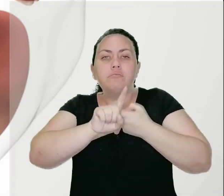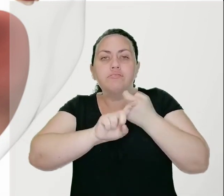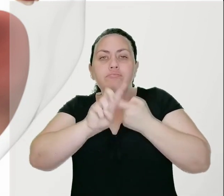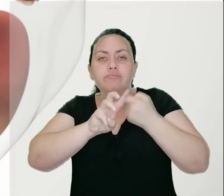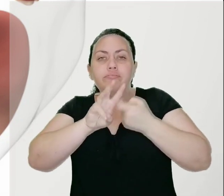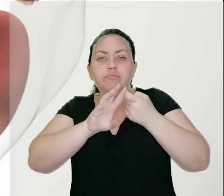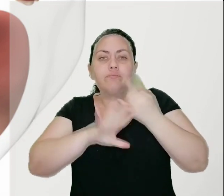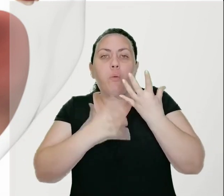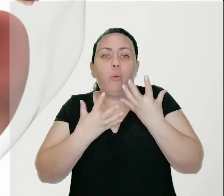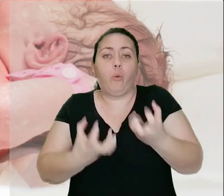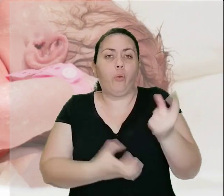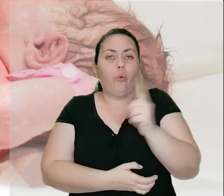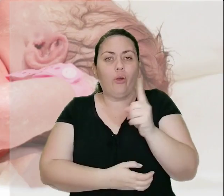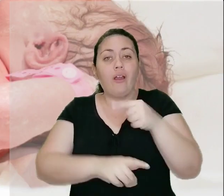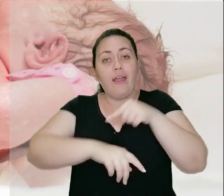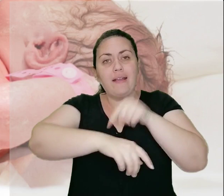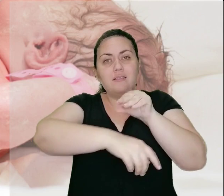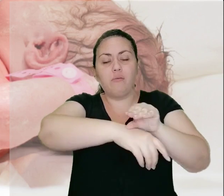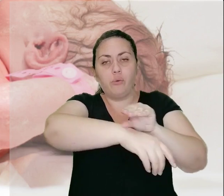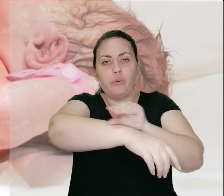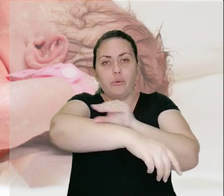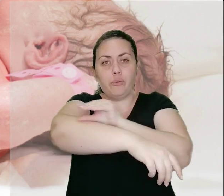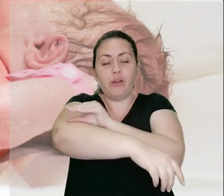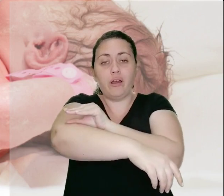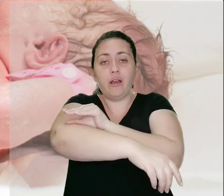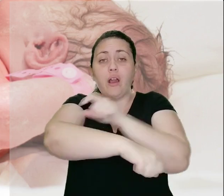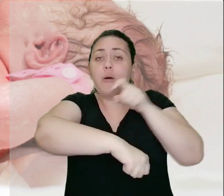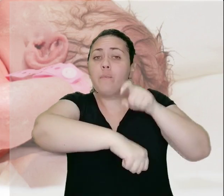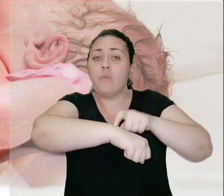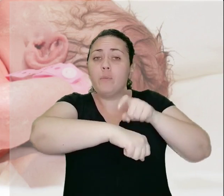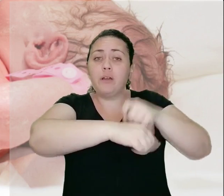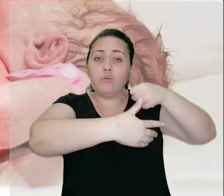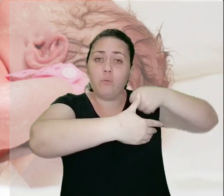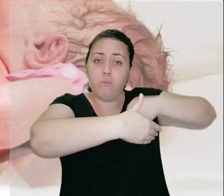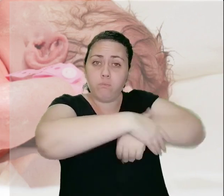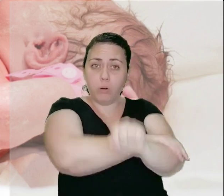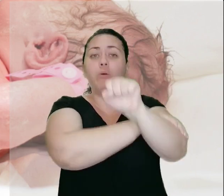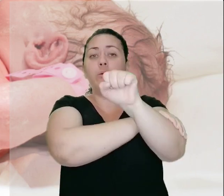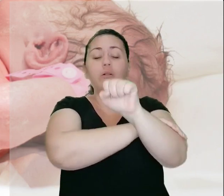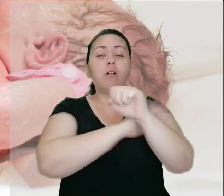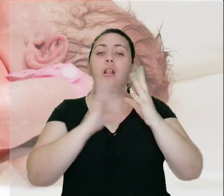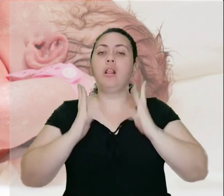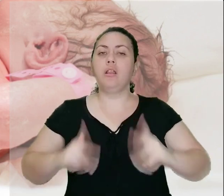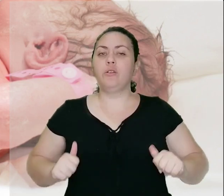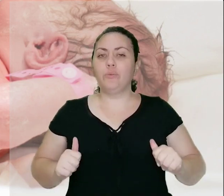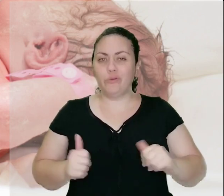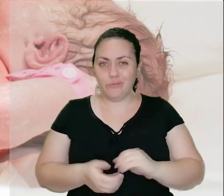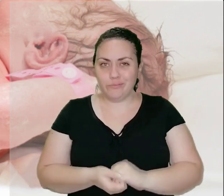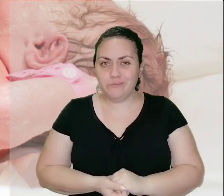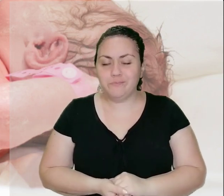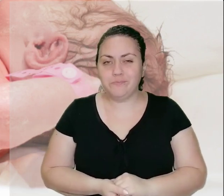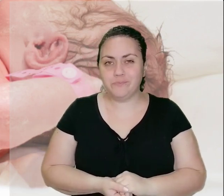amniótico. Este revestimento sai do seu corpo imediatamente após o nascimento.